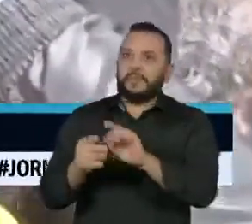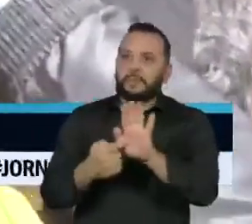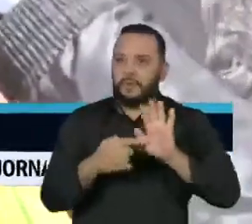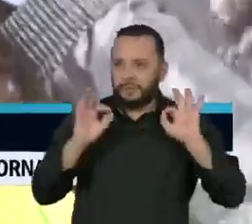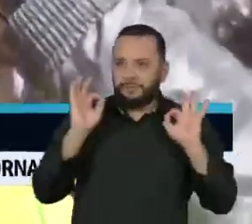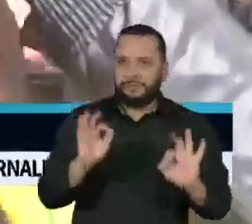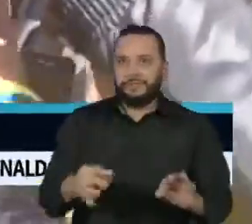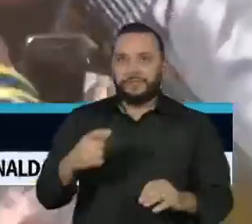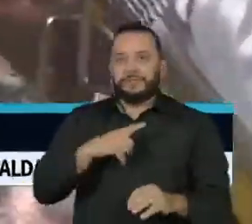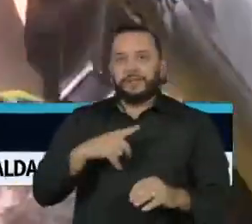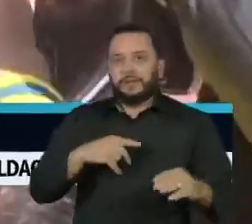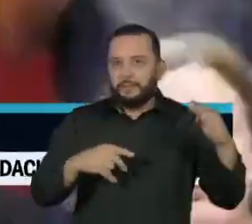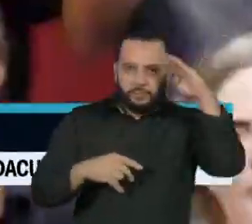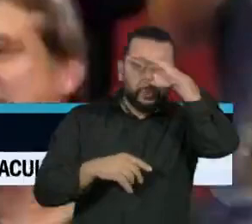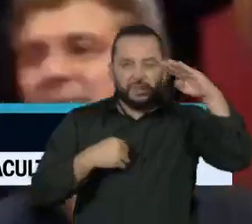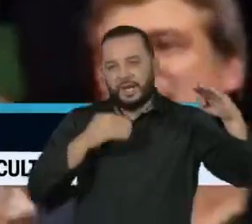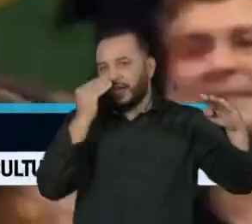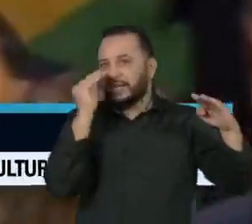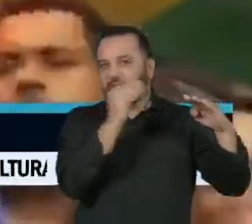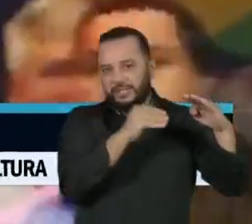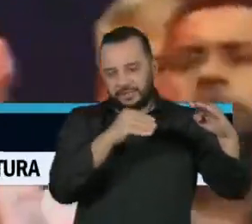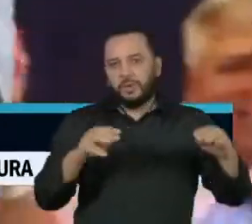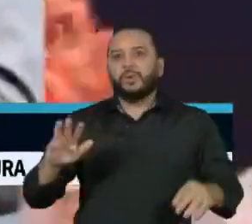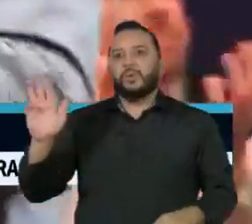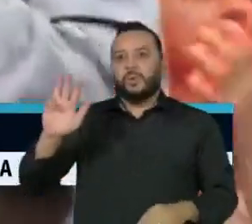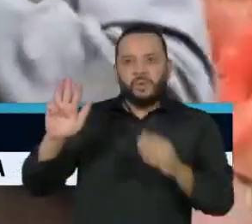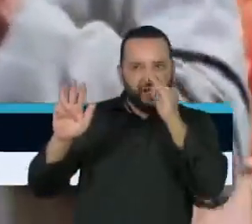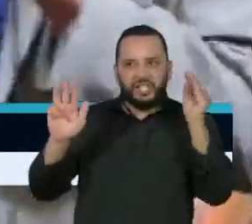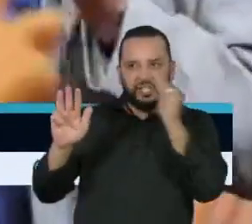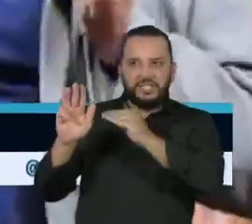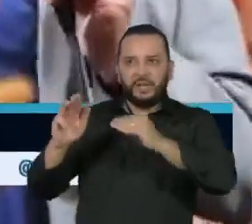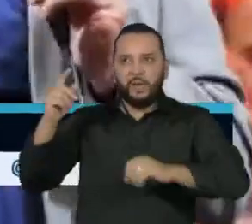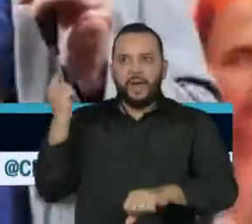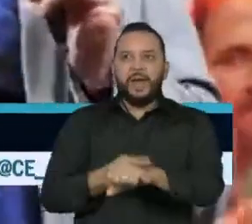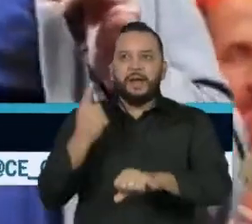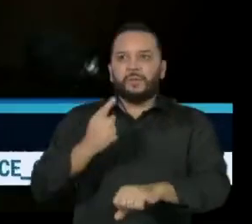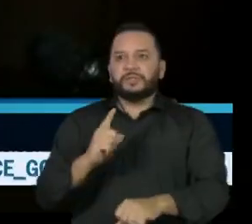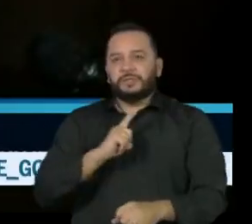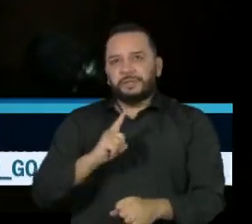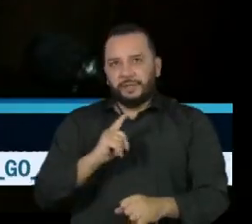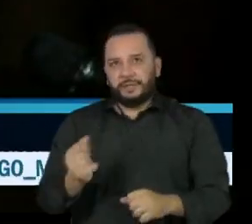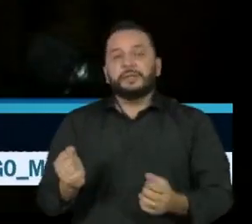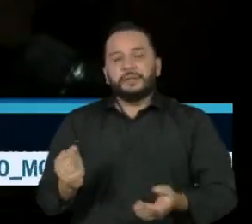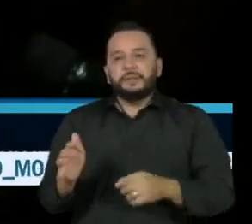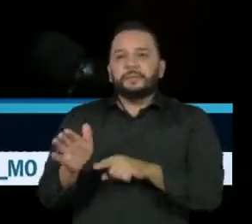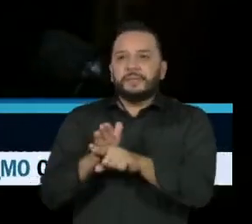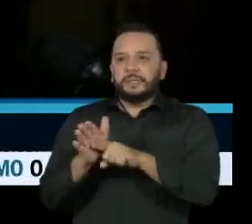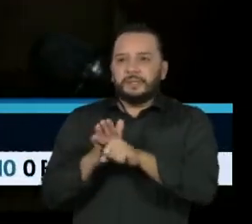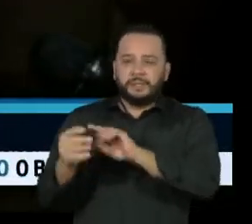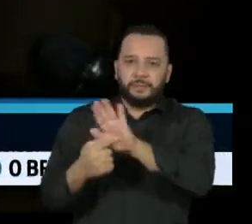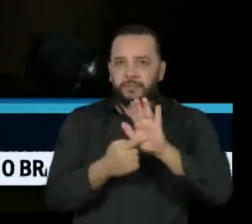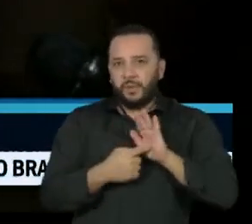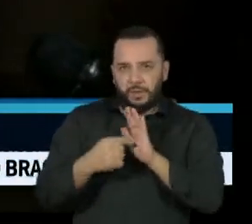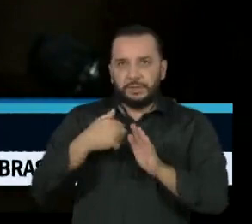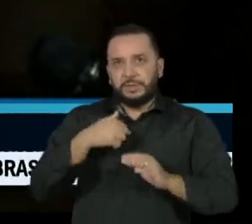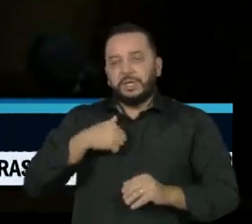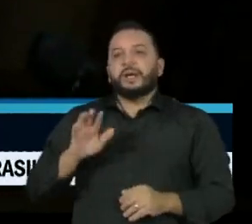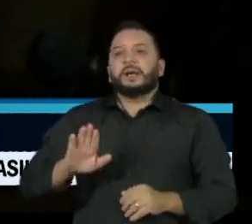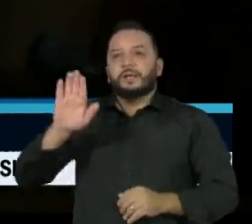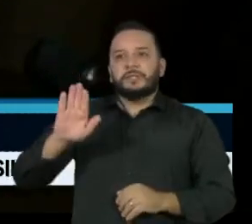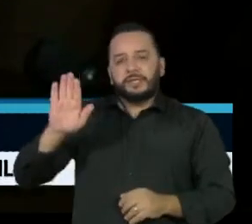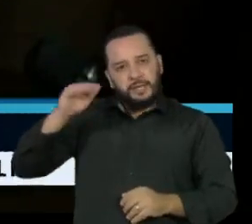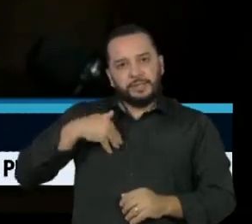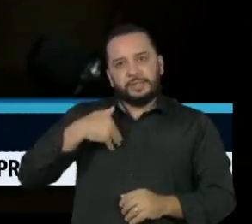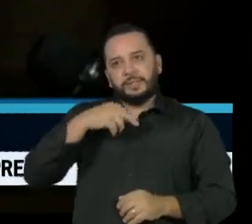as rejeições a bolsonaro e Lula estão entre as mais altas que os institutos também confirmam que a pré candidatura da